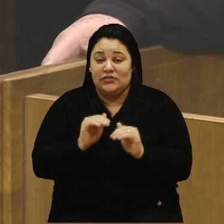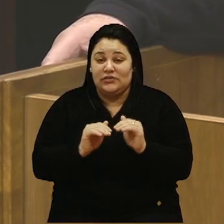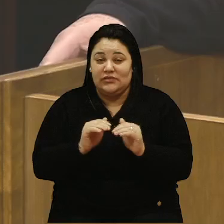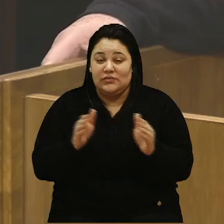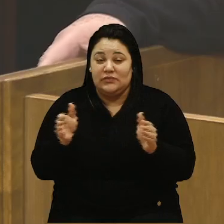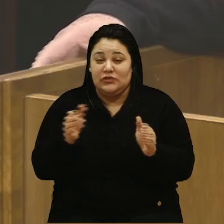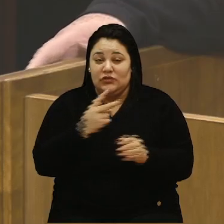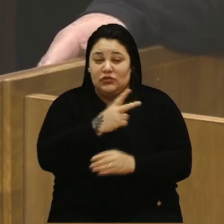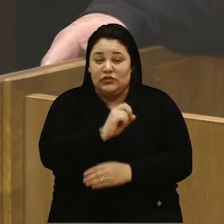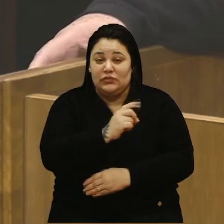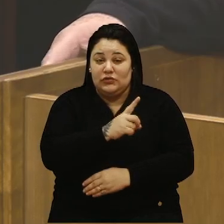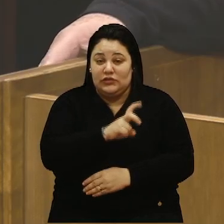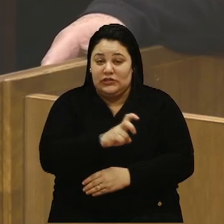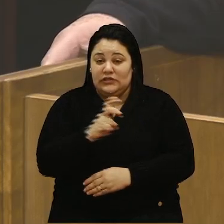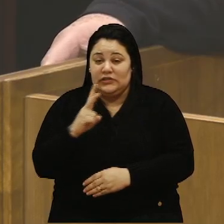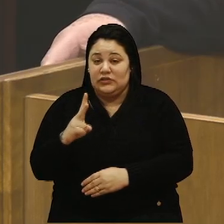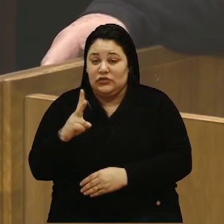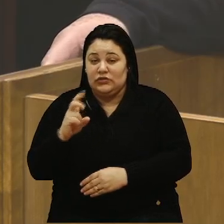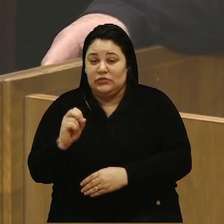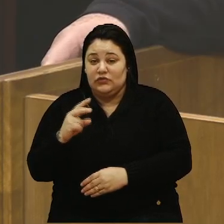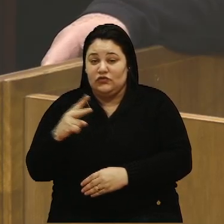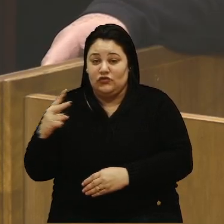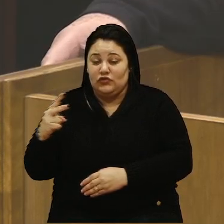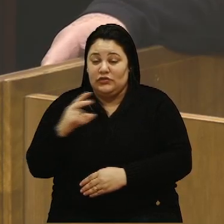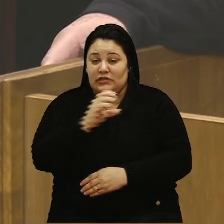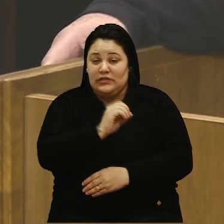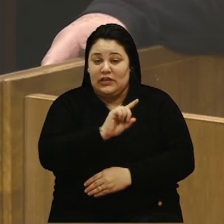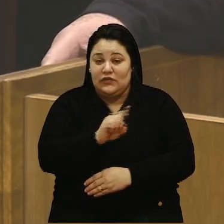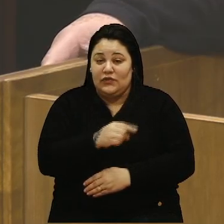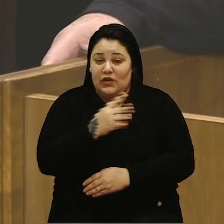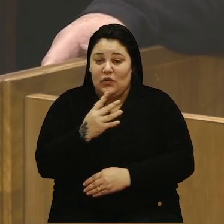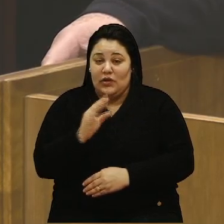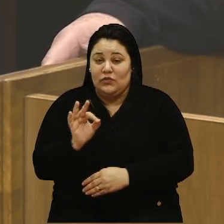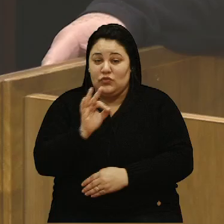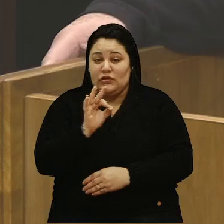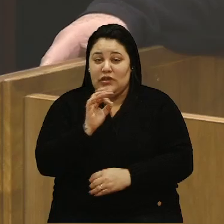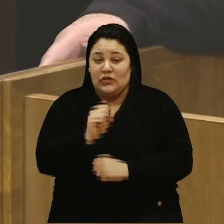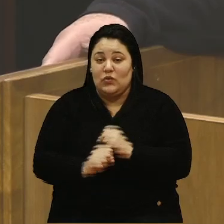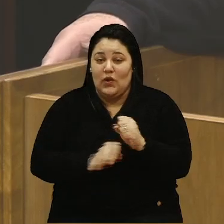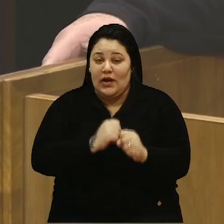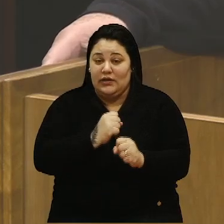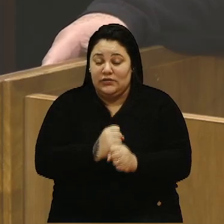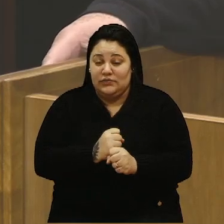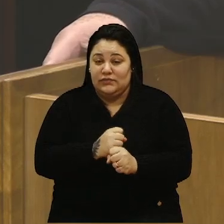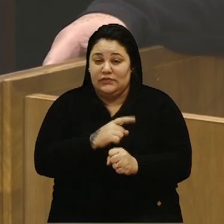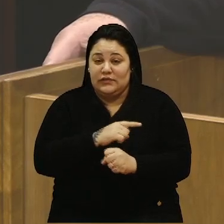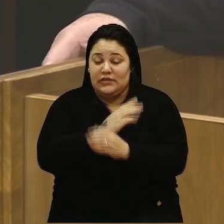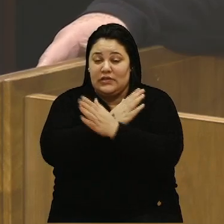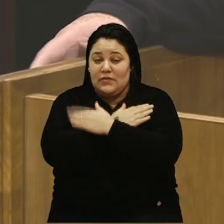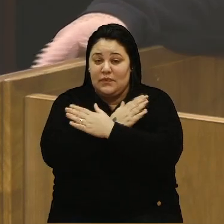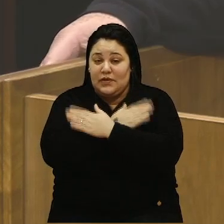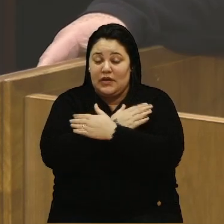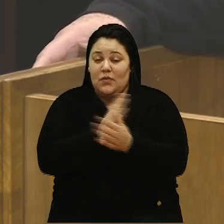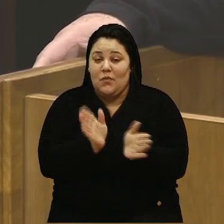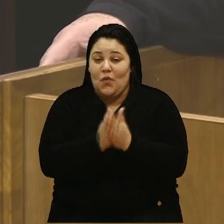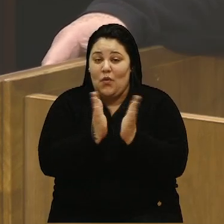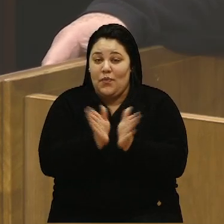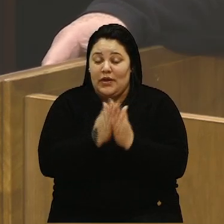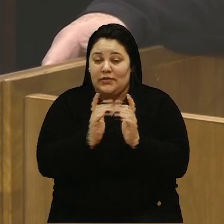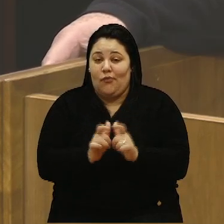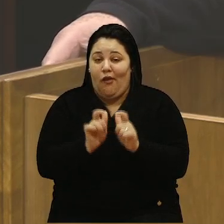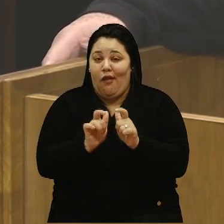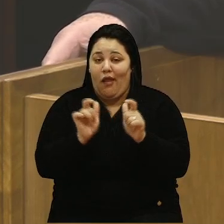2015 e 2022 foi de apenas 0,4% ao ano, com desemprego e pobreza crescentes.